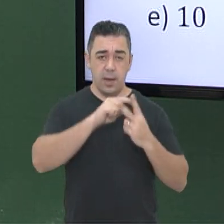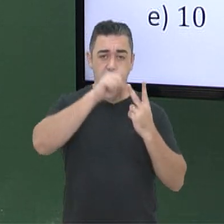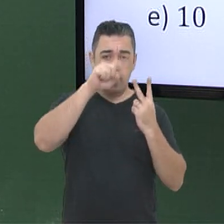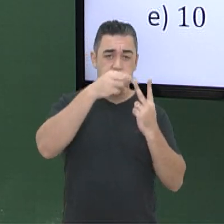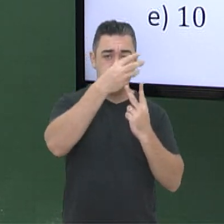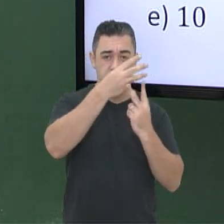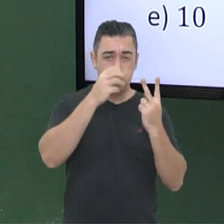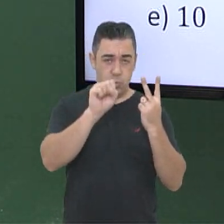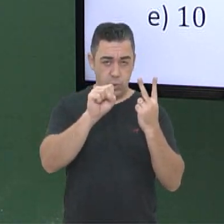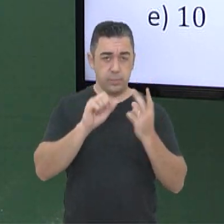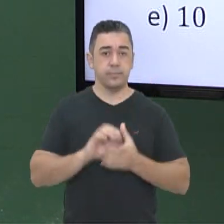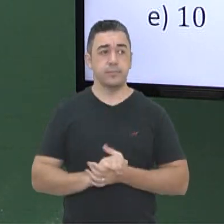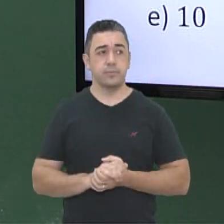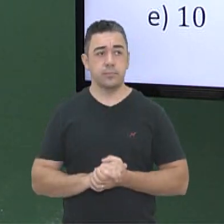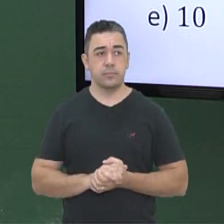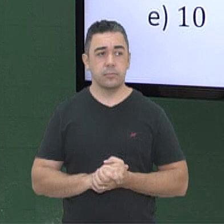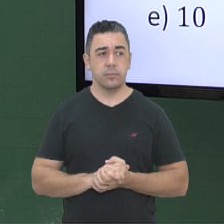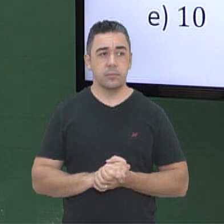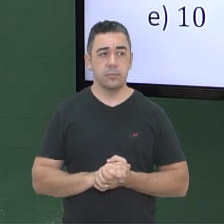ok?